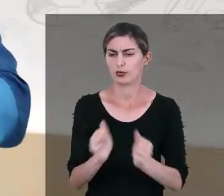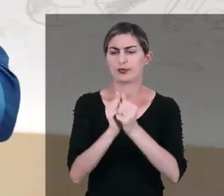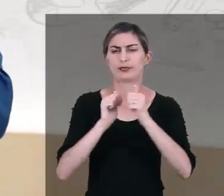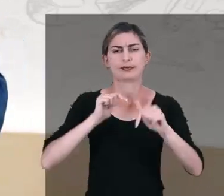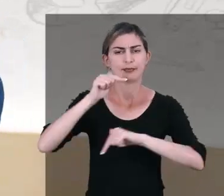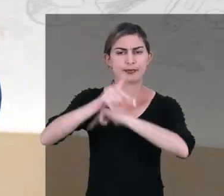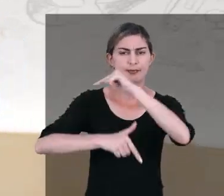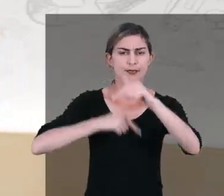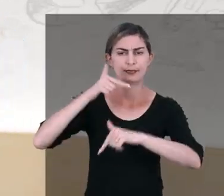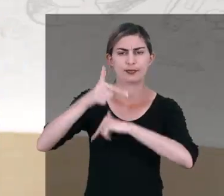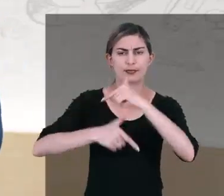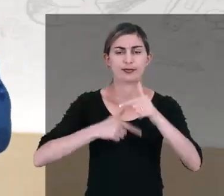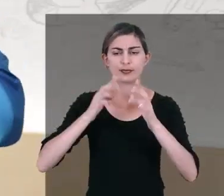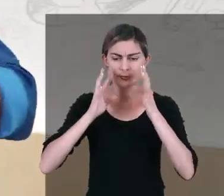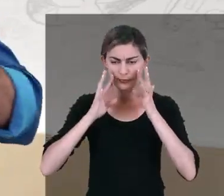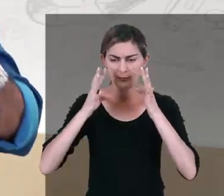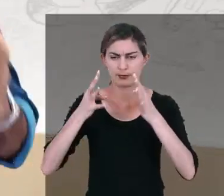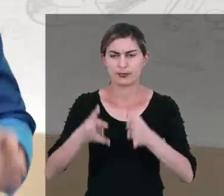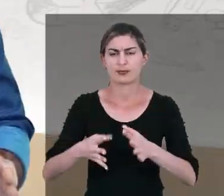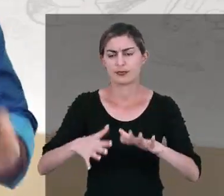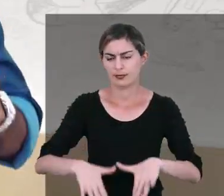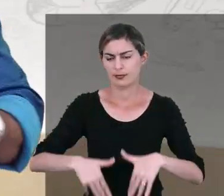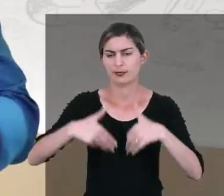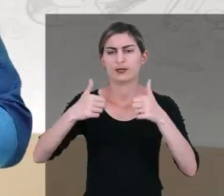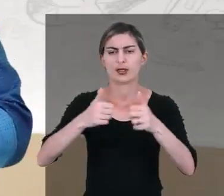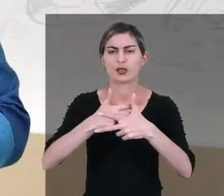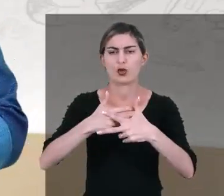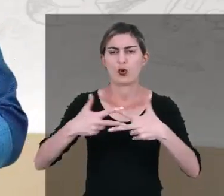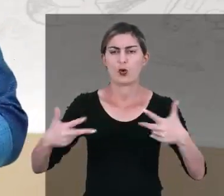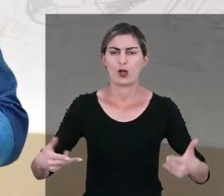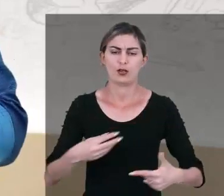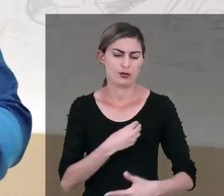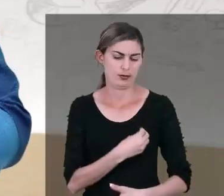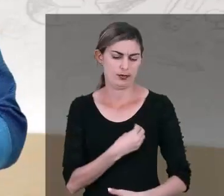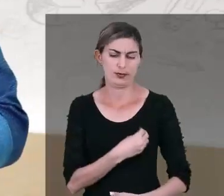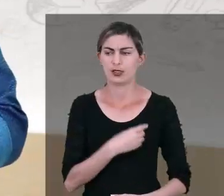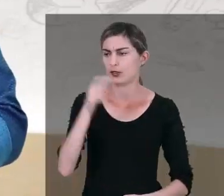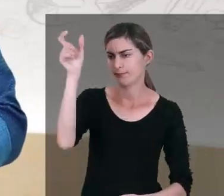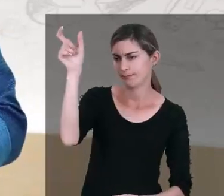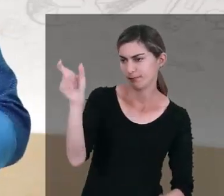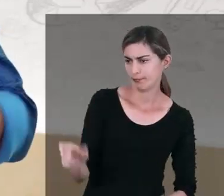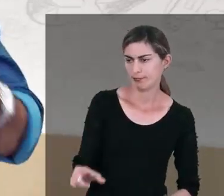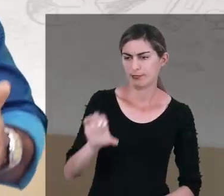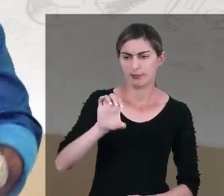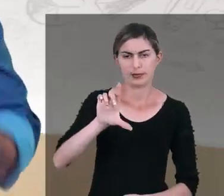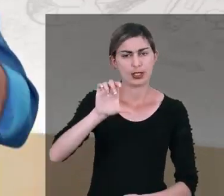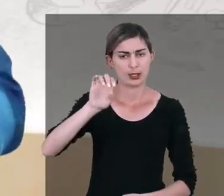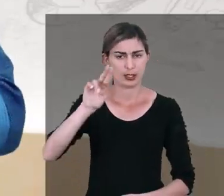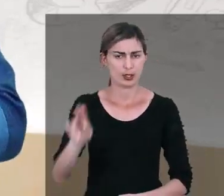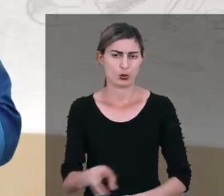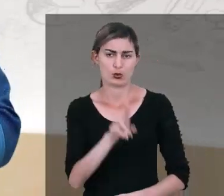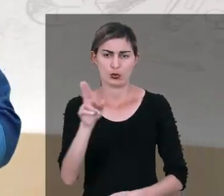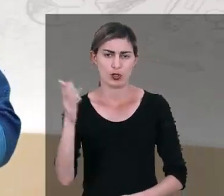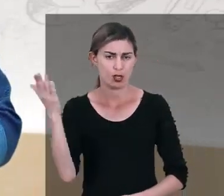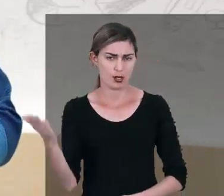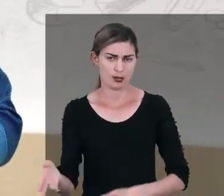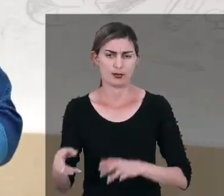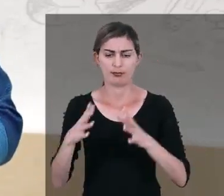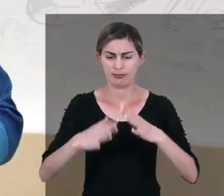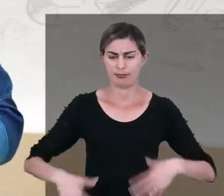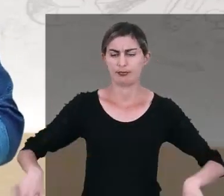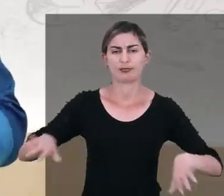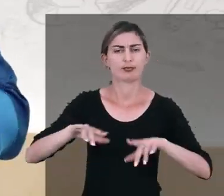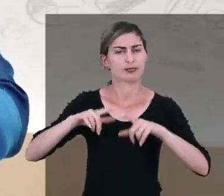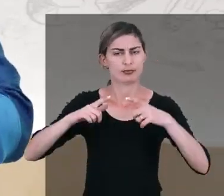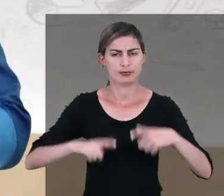trabalhando na intenção da melhoria da qualidade de vida do cliente, do usuário ou usuários daquele